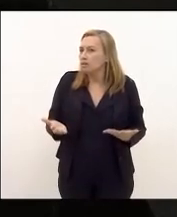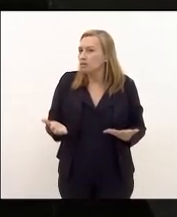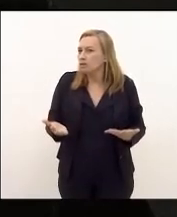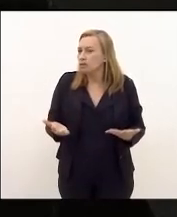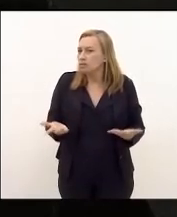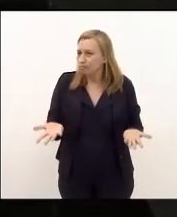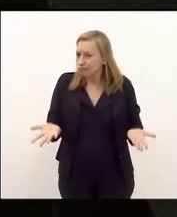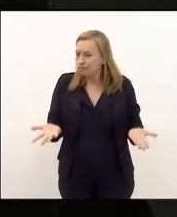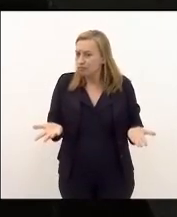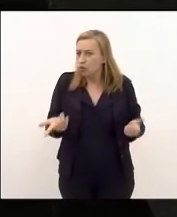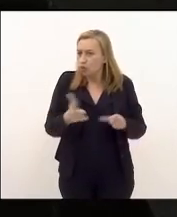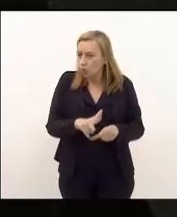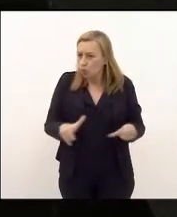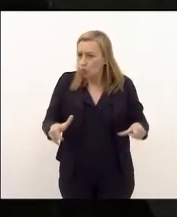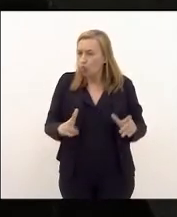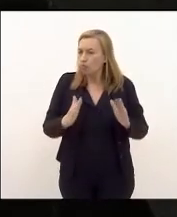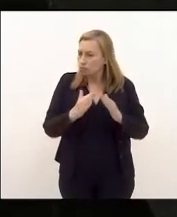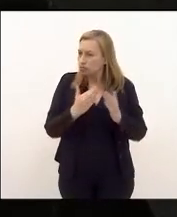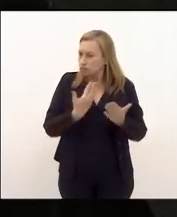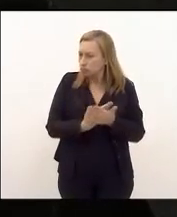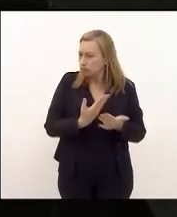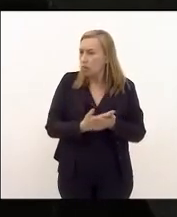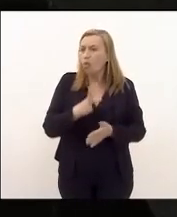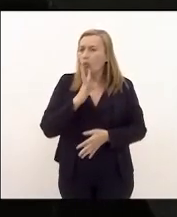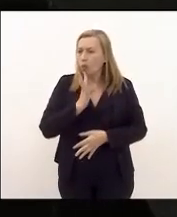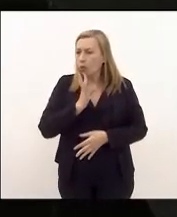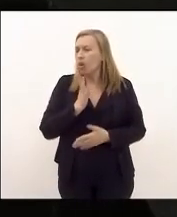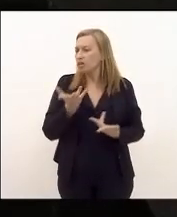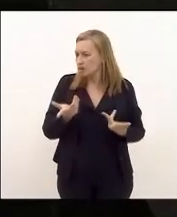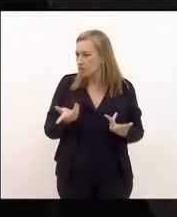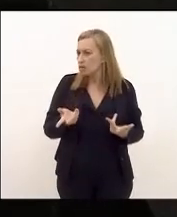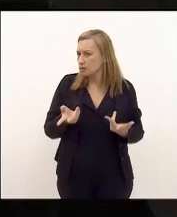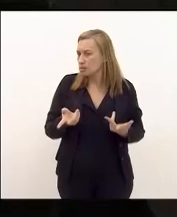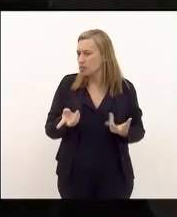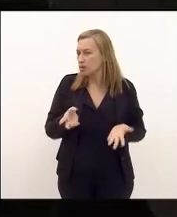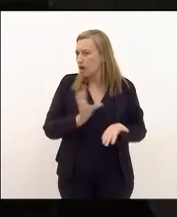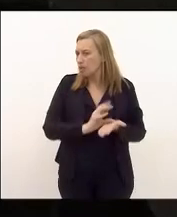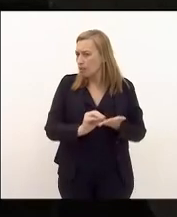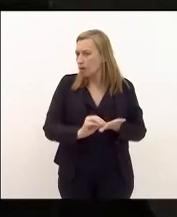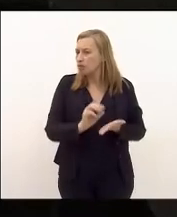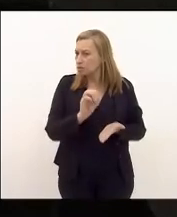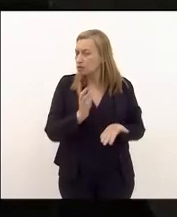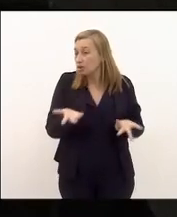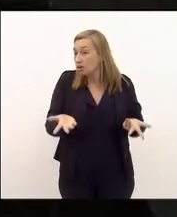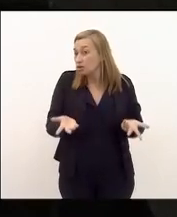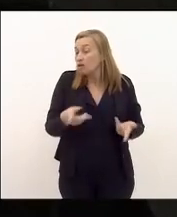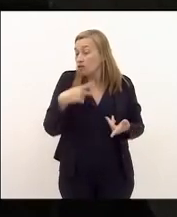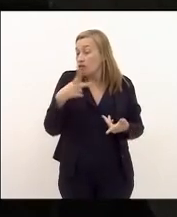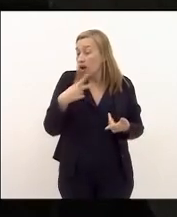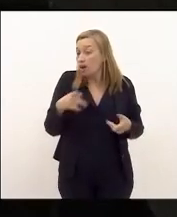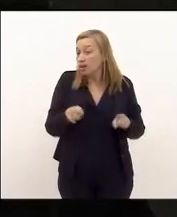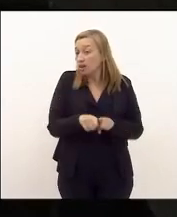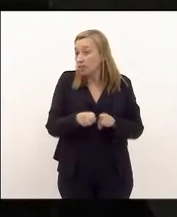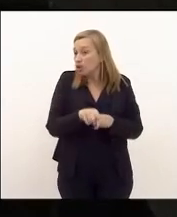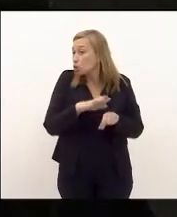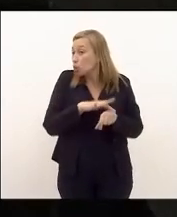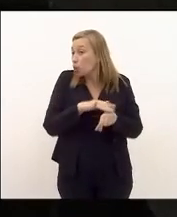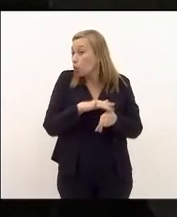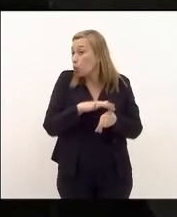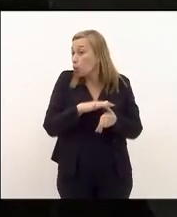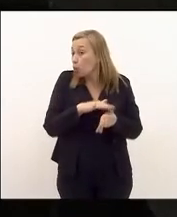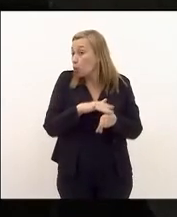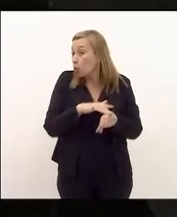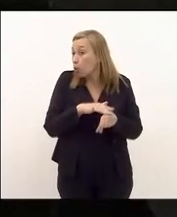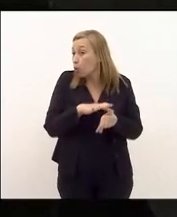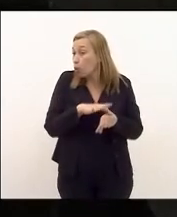escolar, deputada Marta Rocha, que conhece bem a pauta. É um fator de exclusão escolar, né? Sem falar que é um fator de doenças, né? Um fator de